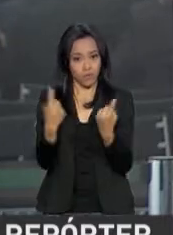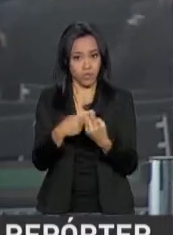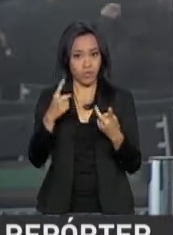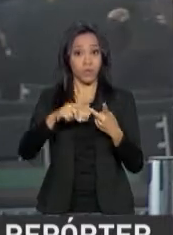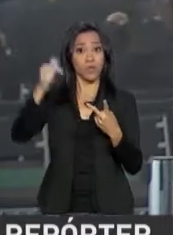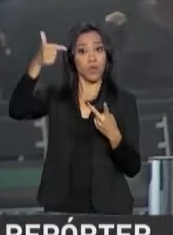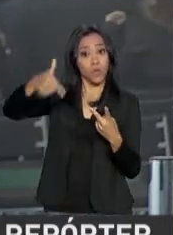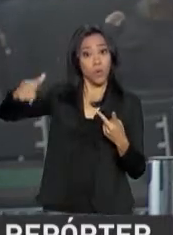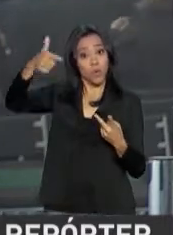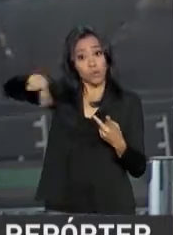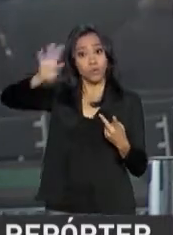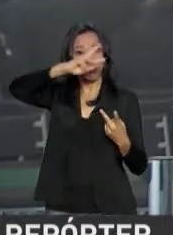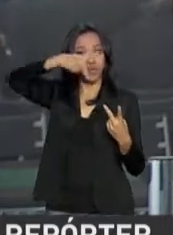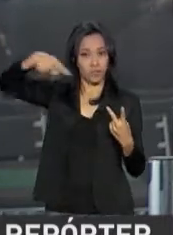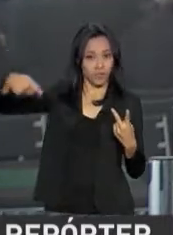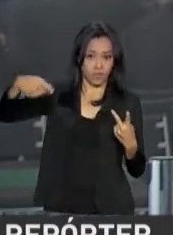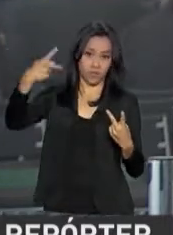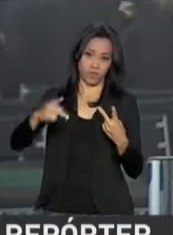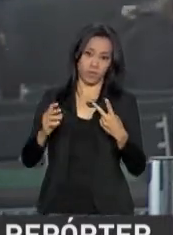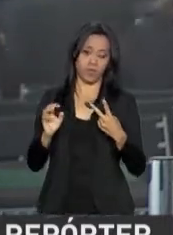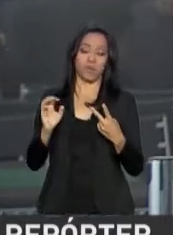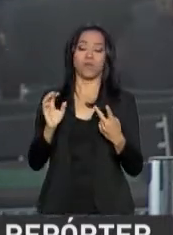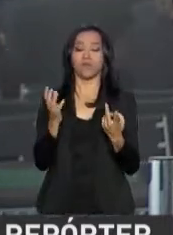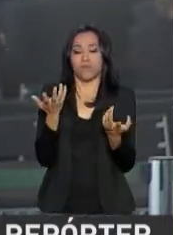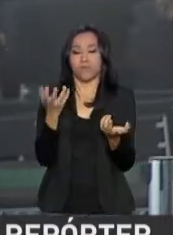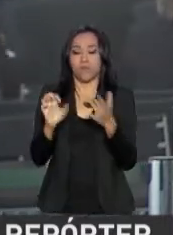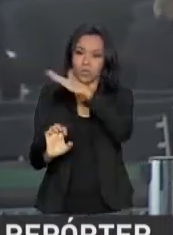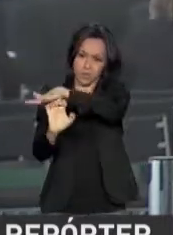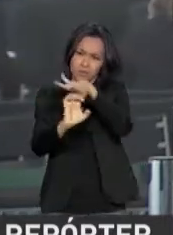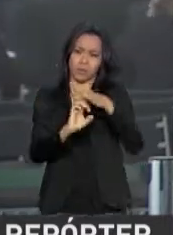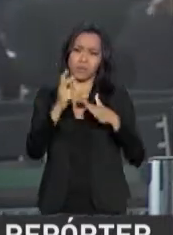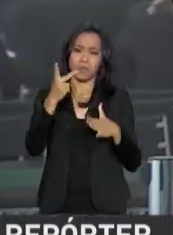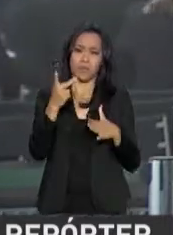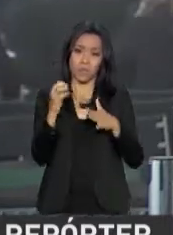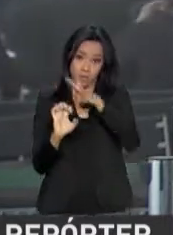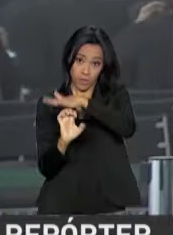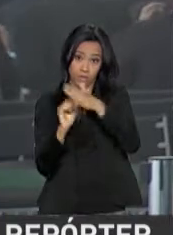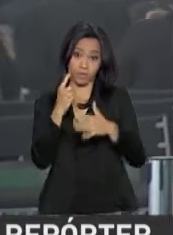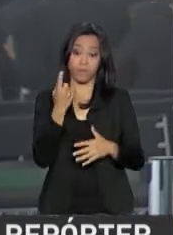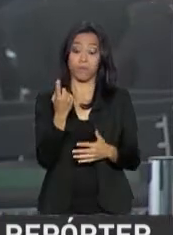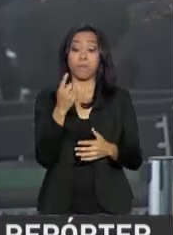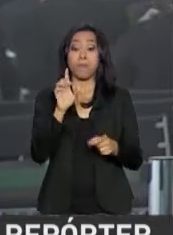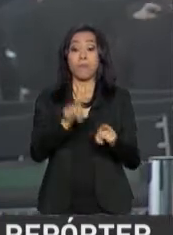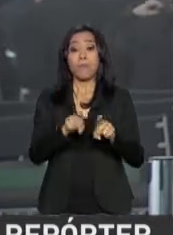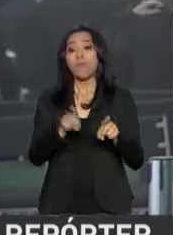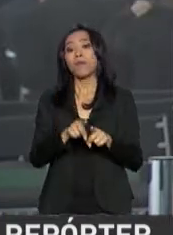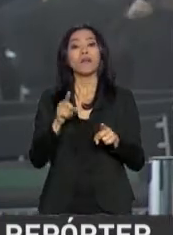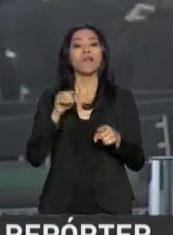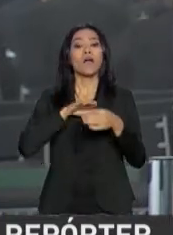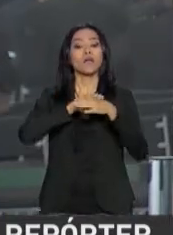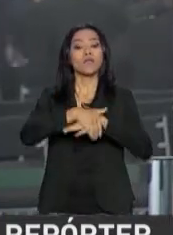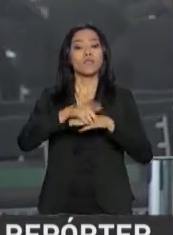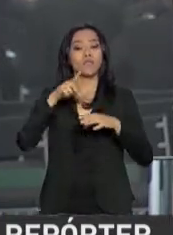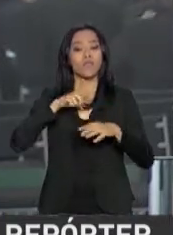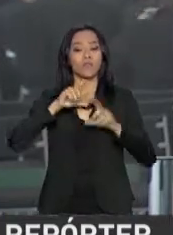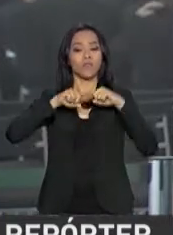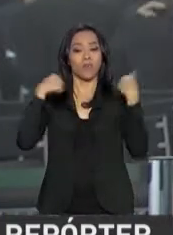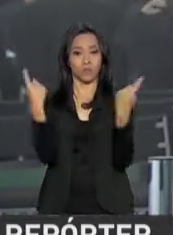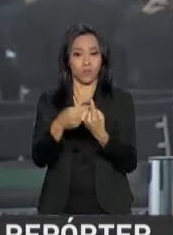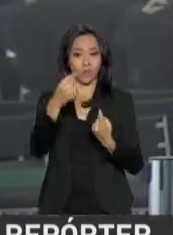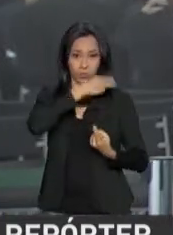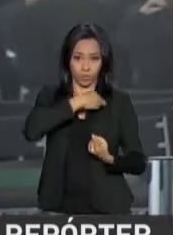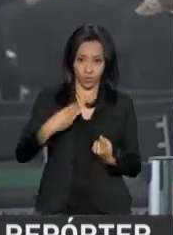soluções tubulares do brasil foi na noite dessa segunda-feira temer se reuniu com os ministros da casa civil eliseu padilha